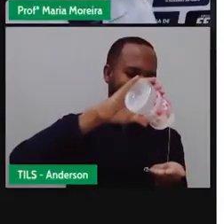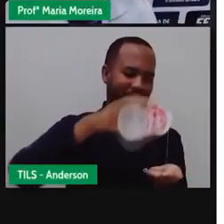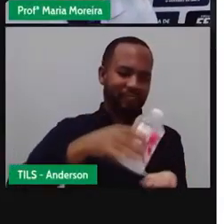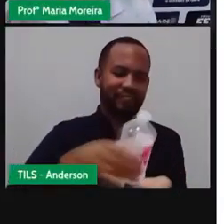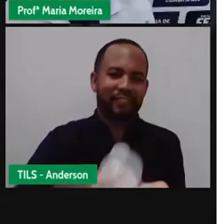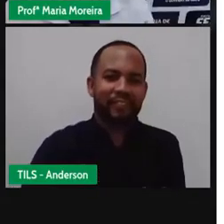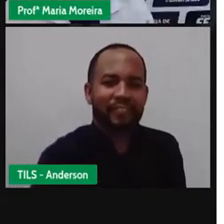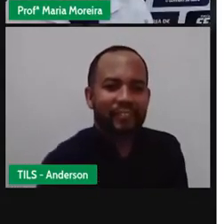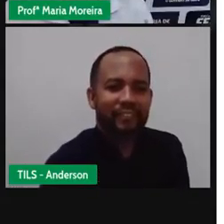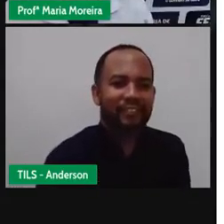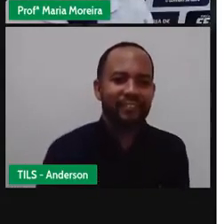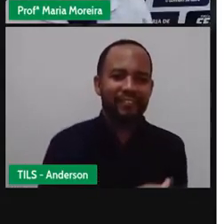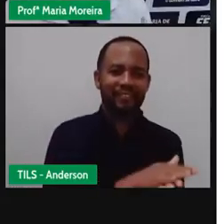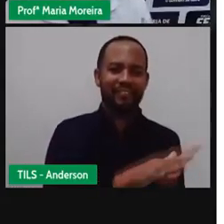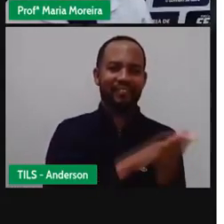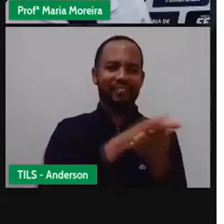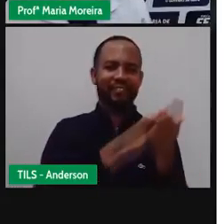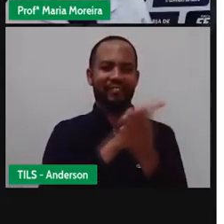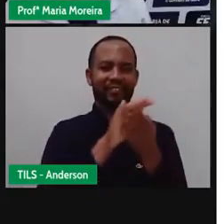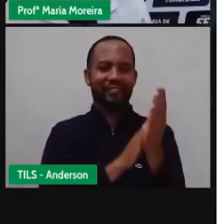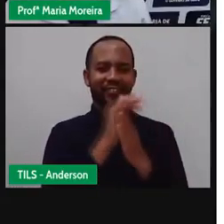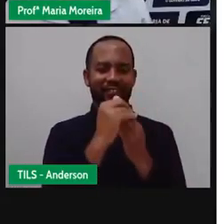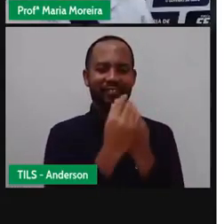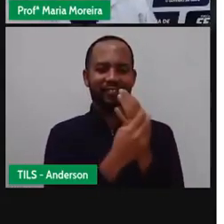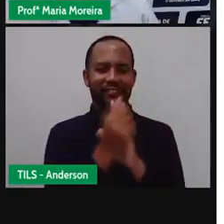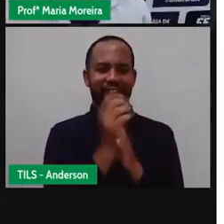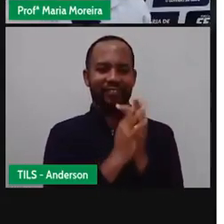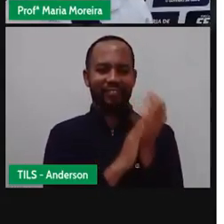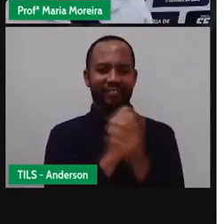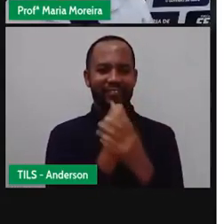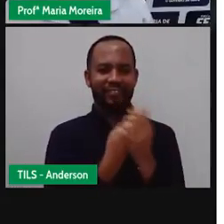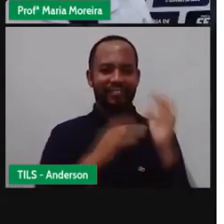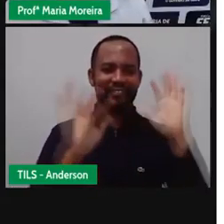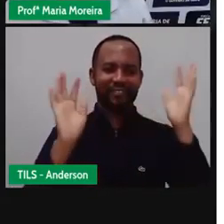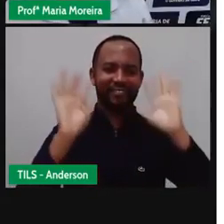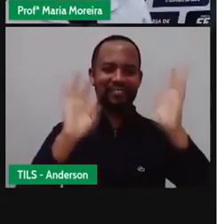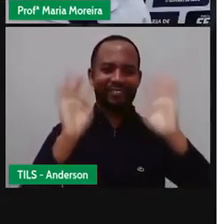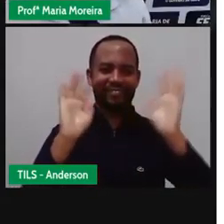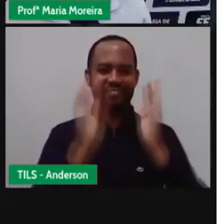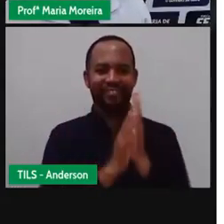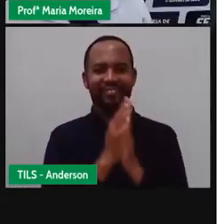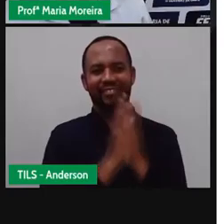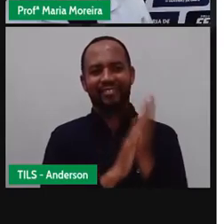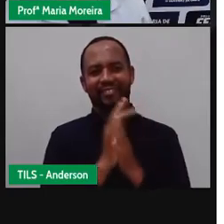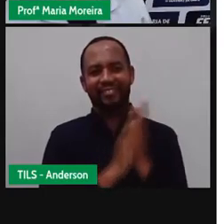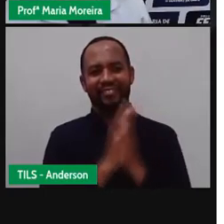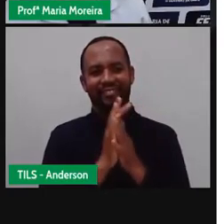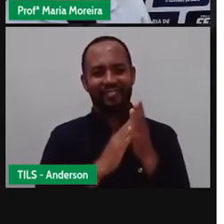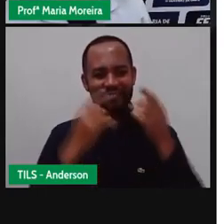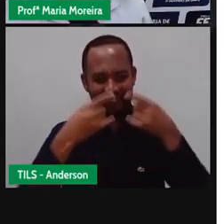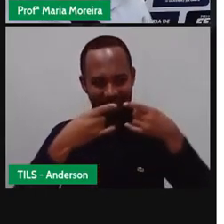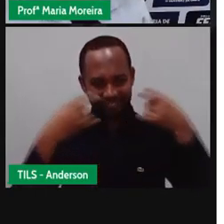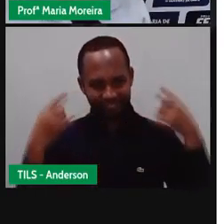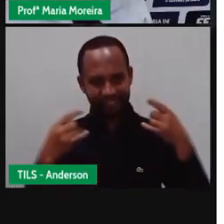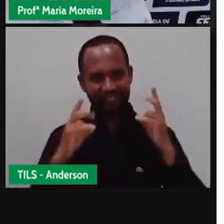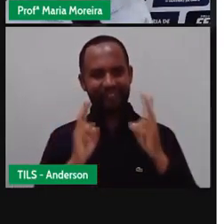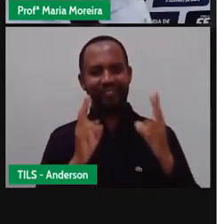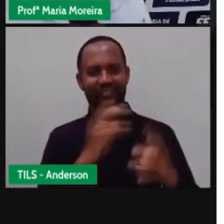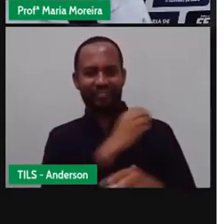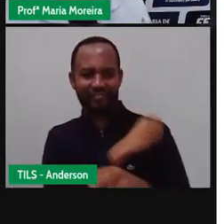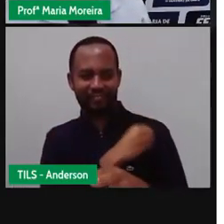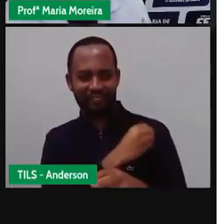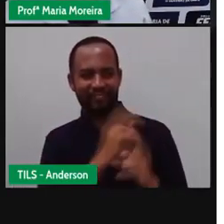protejam, pratiquem o isolamento social, distanciamento social. Fiquem aí bem guardadinhos para que em breve a gente possa se encontrar e vocês